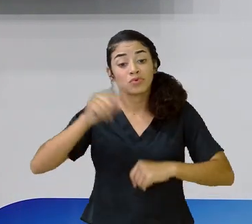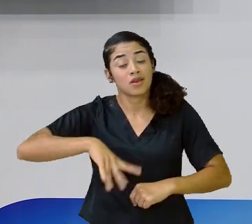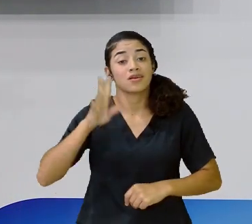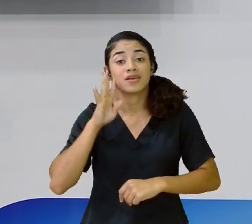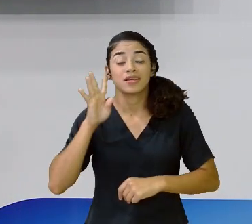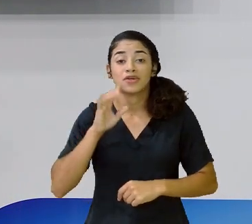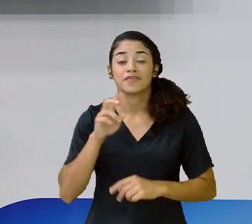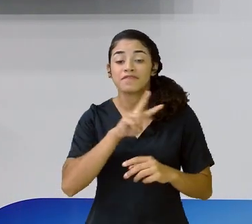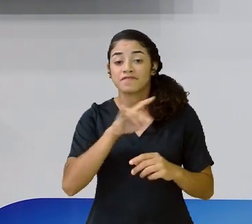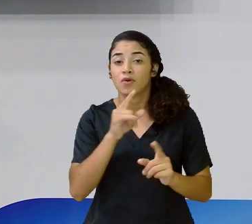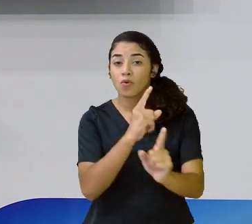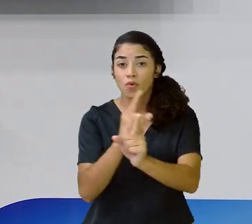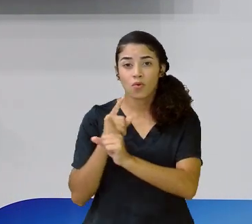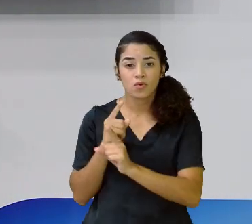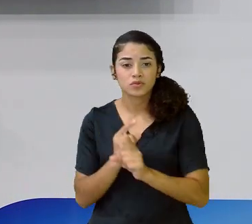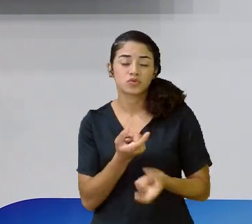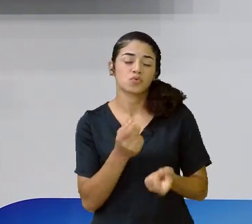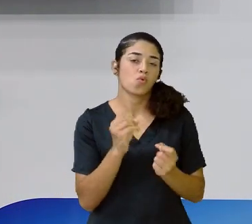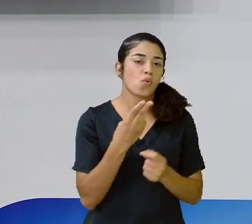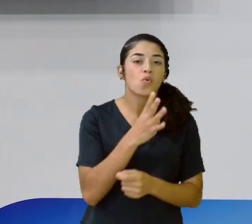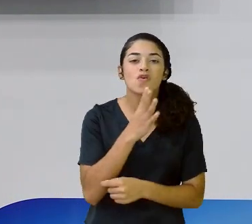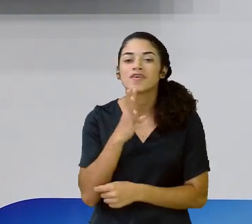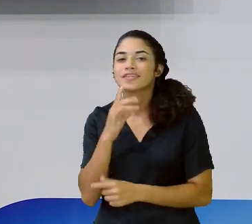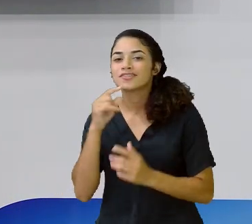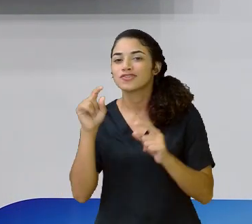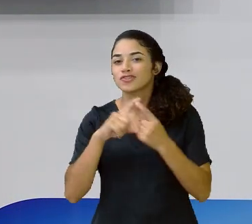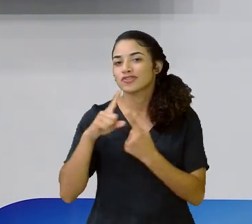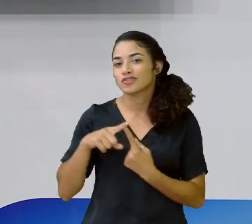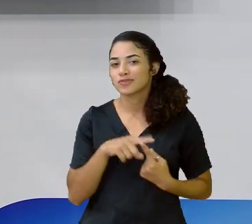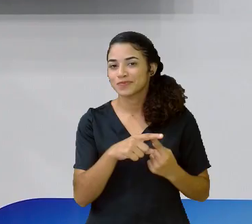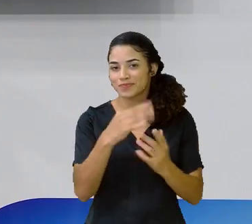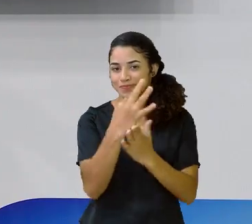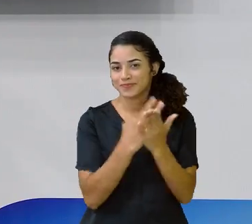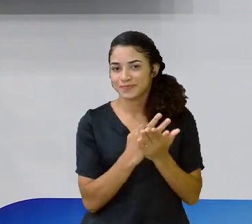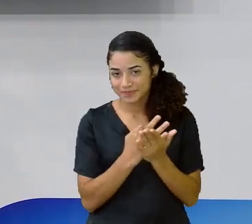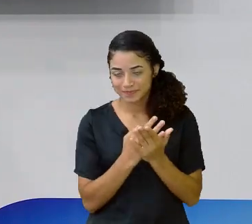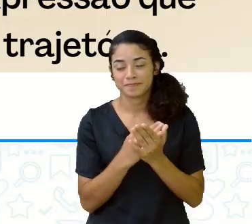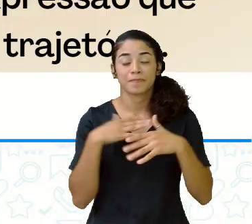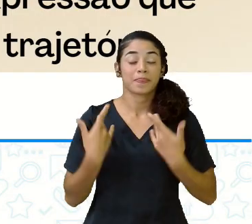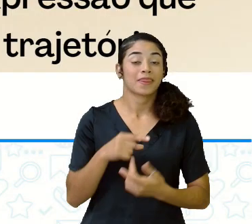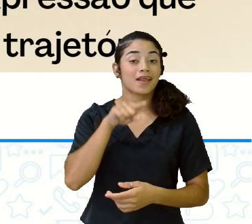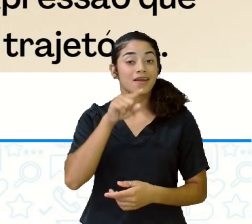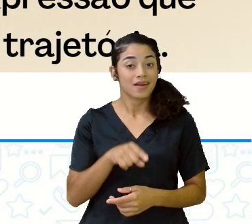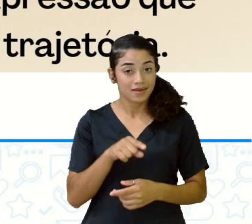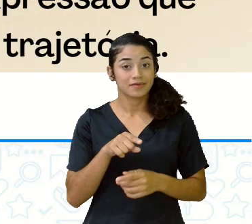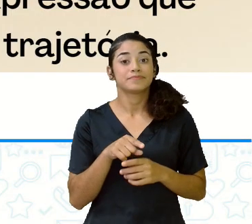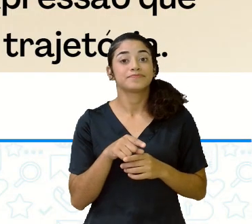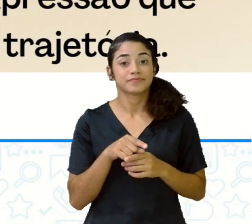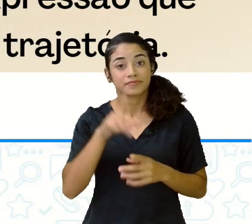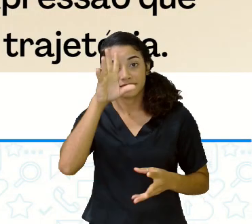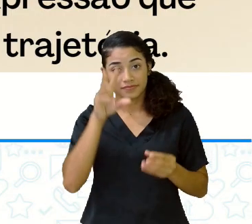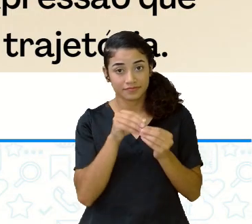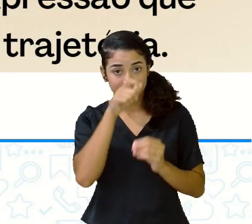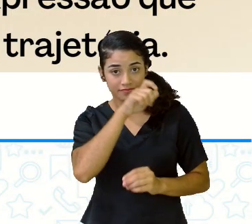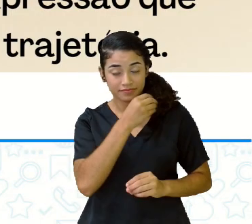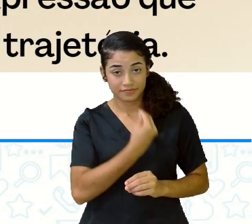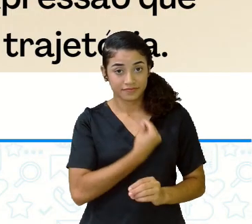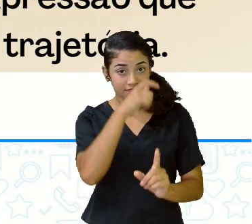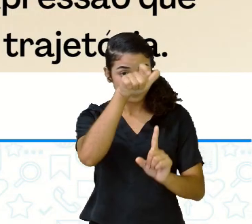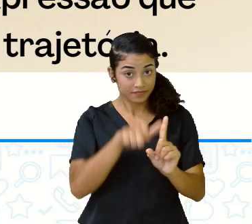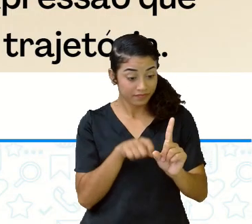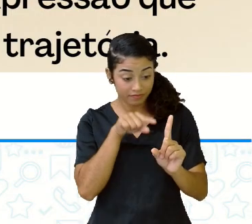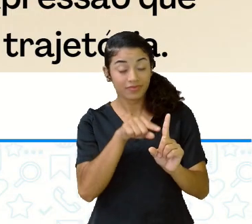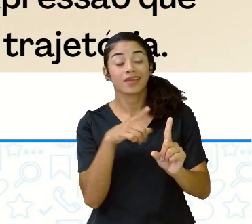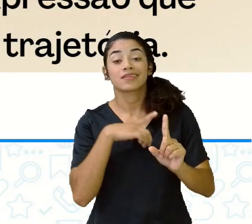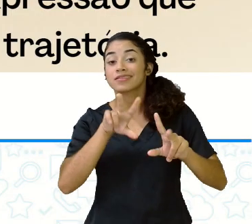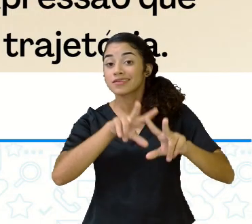a gente vai conhecer esse tipo de texto, tá? Então, lá na biografia, geralmente no seu título